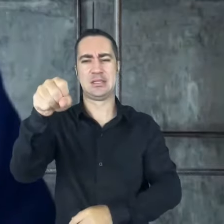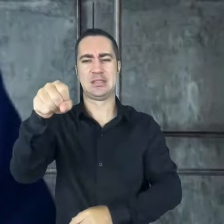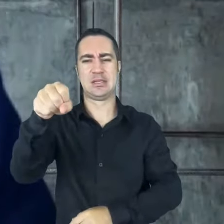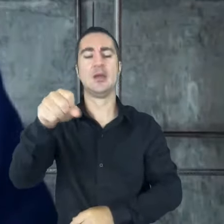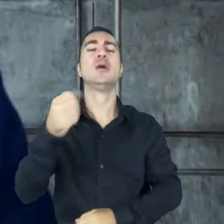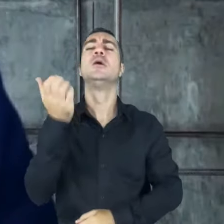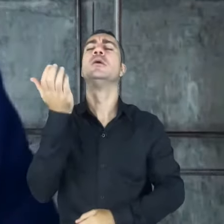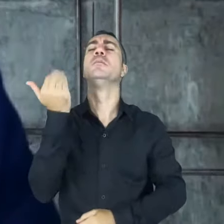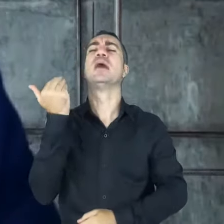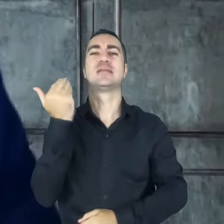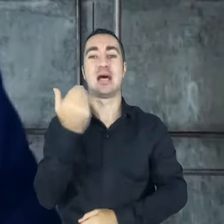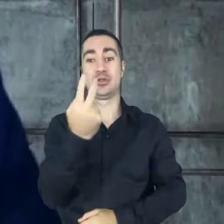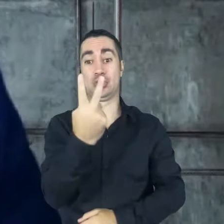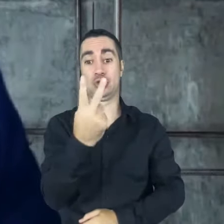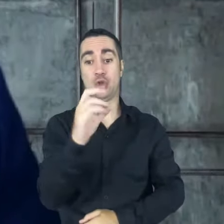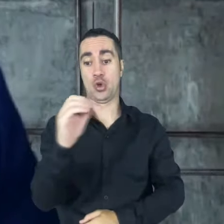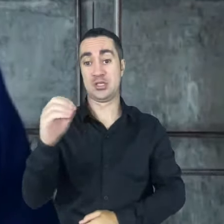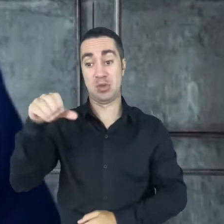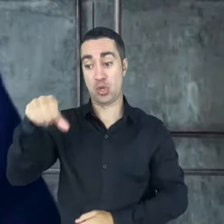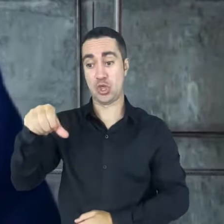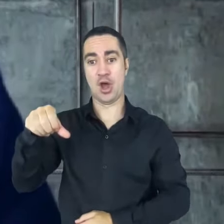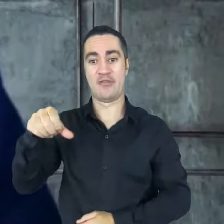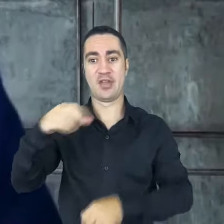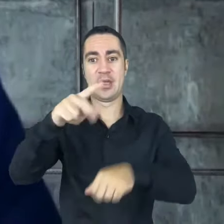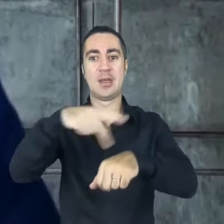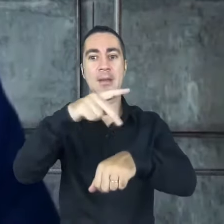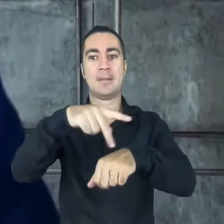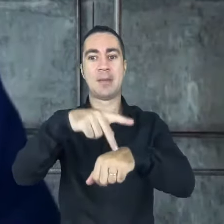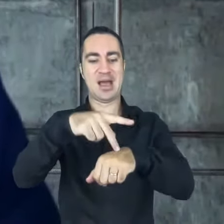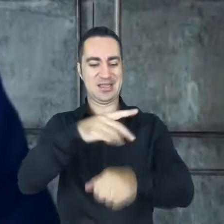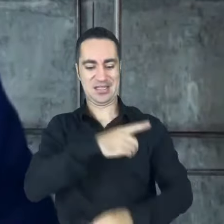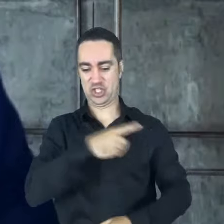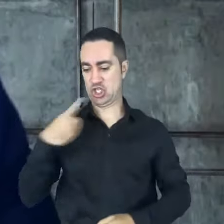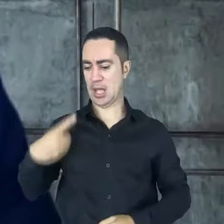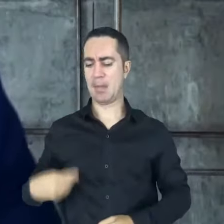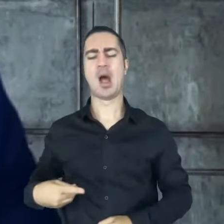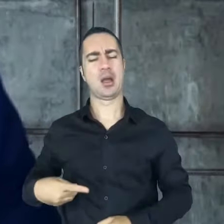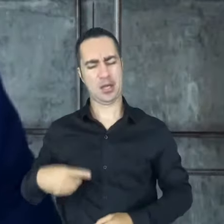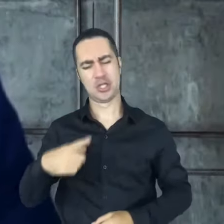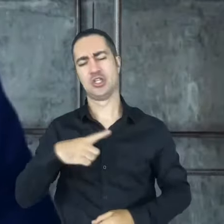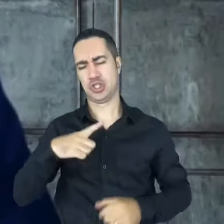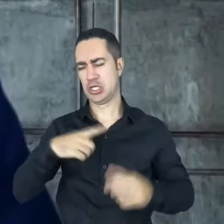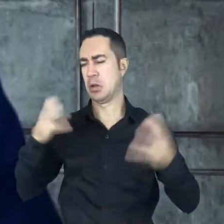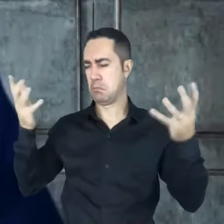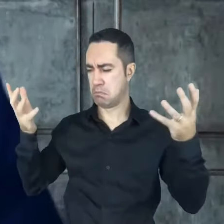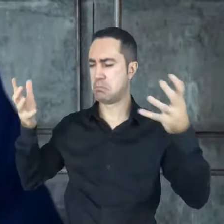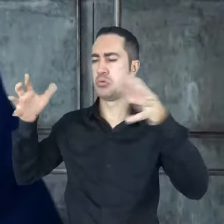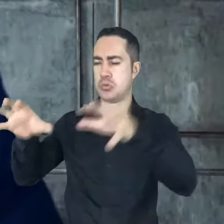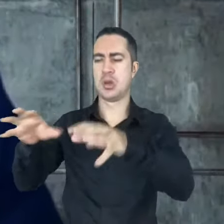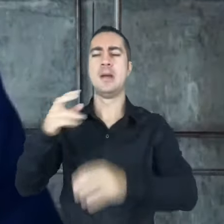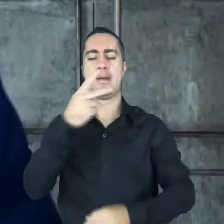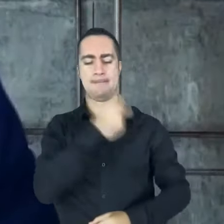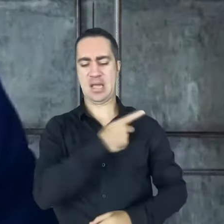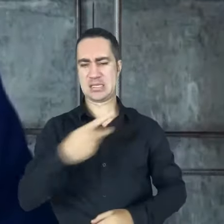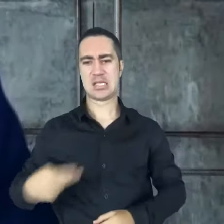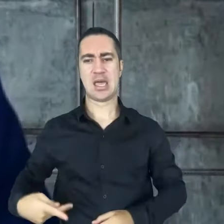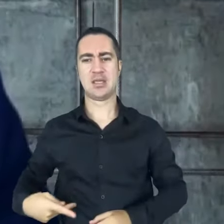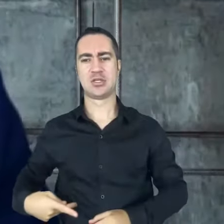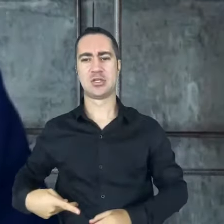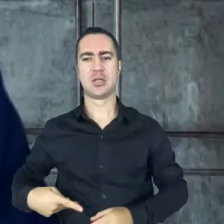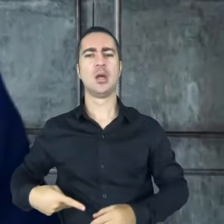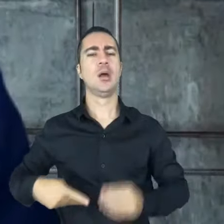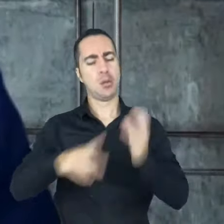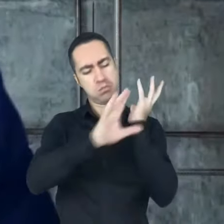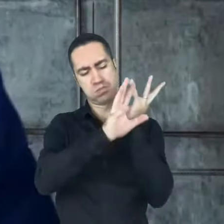2009, em Copenhague, desde ali a gente tinha muitos CEOs, e, claro, ao longo dos anos, as principais COPs, como, por